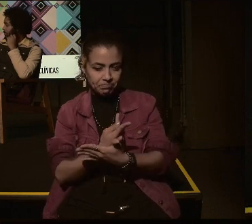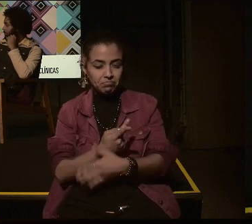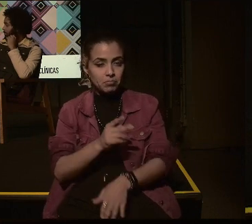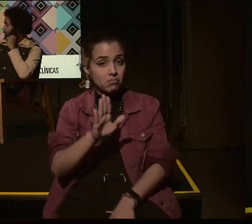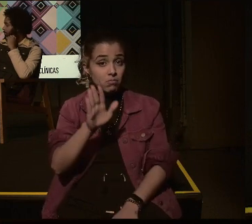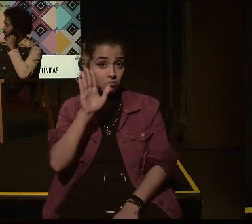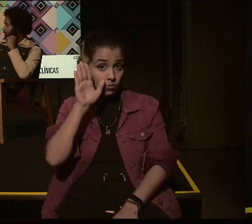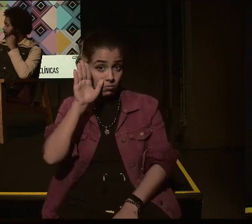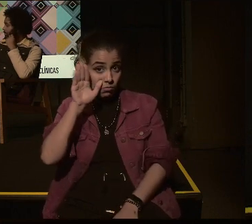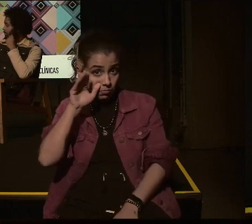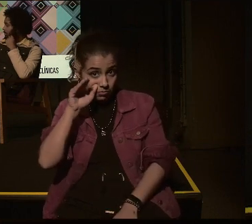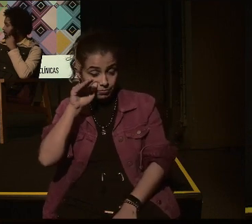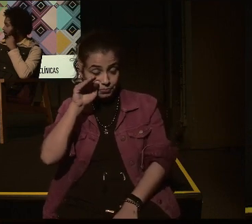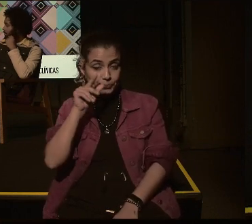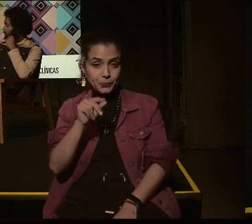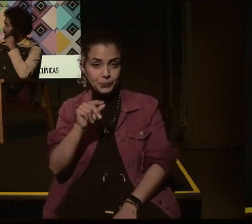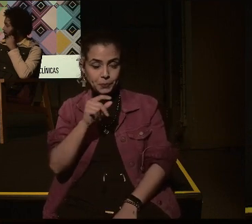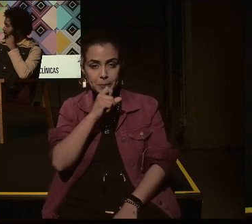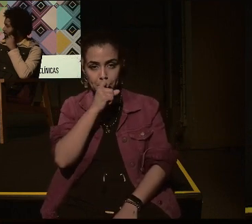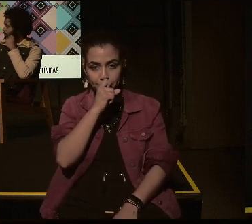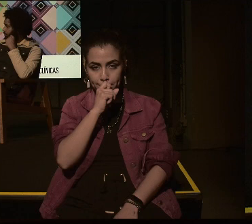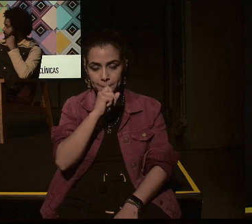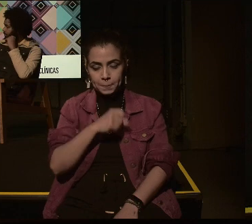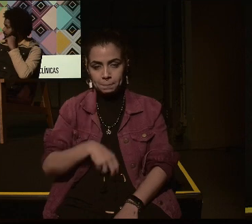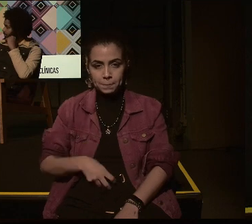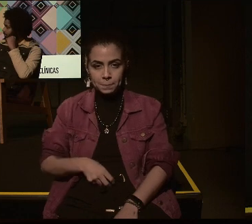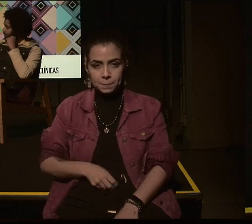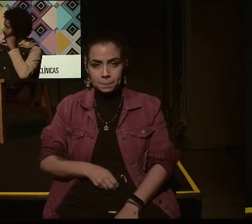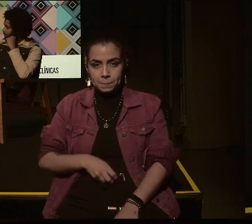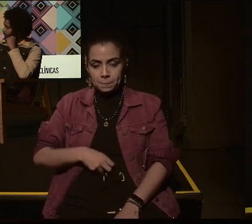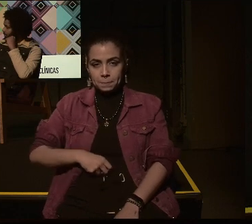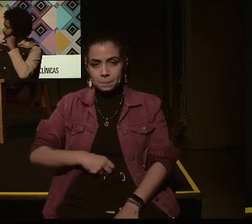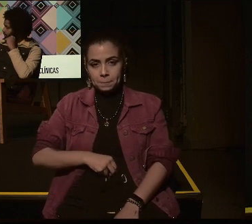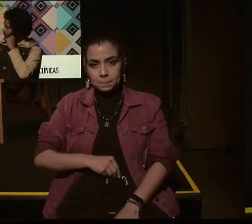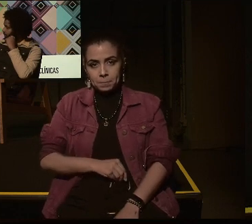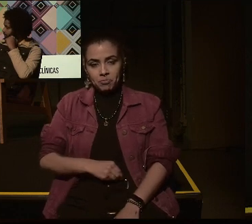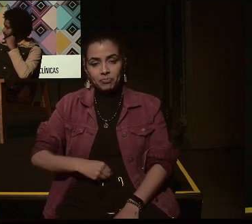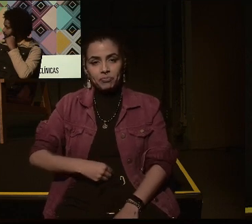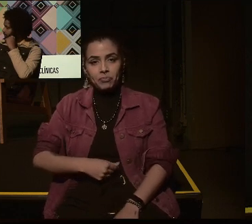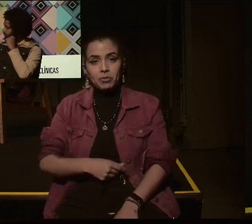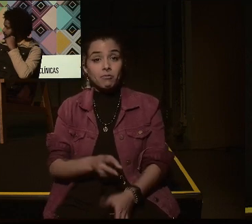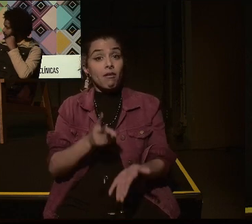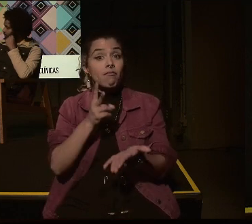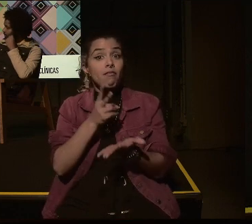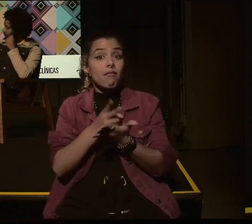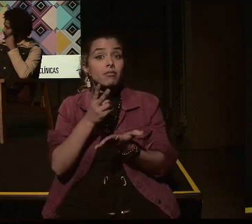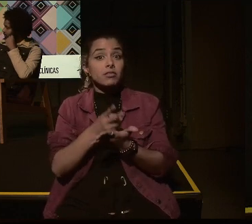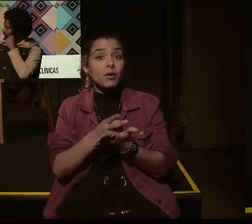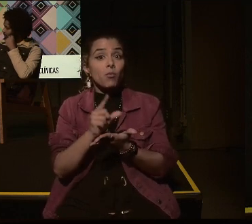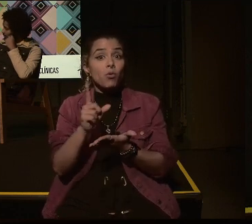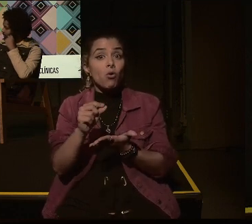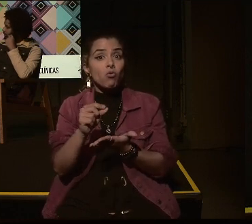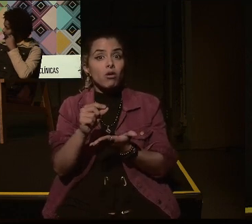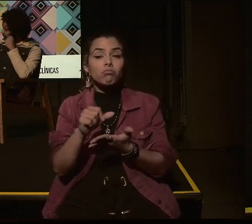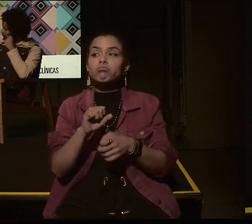curiosos é que os casos de racismo apareçam.